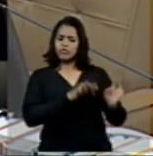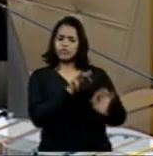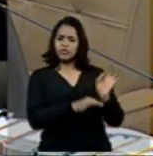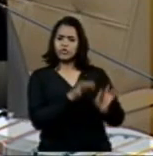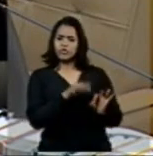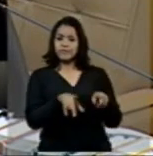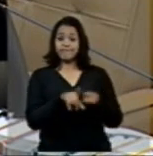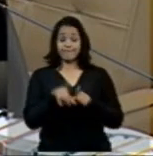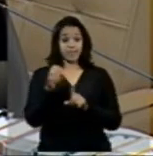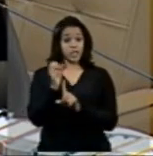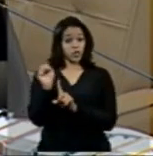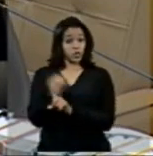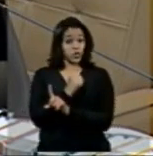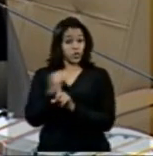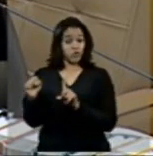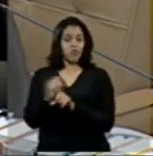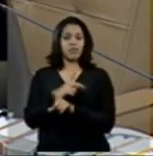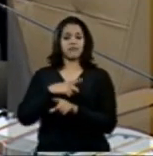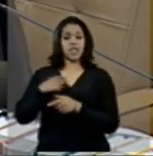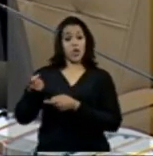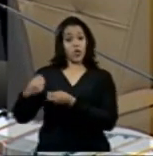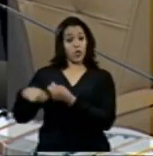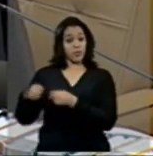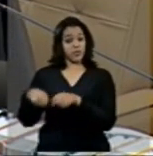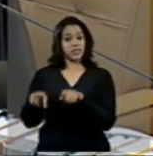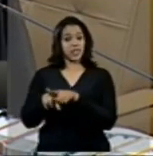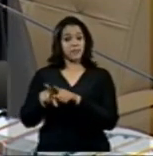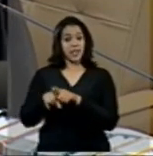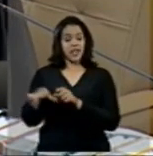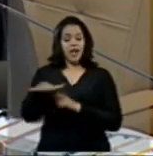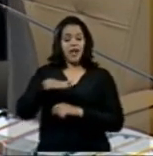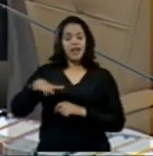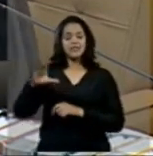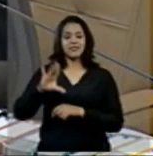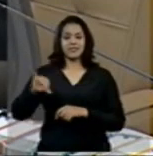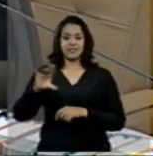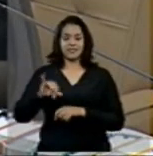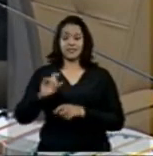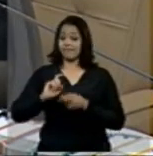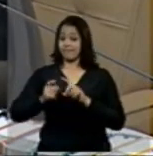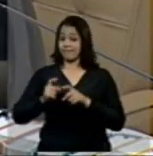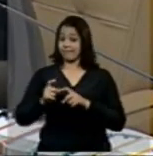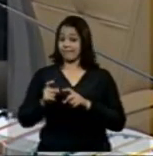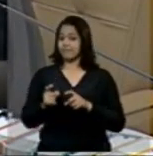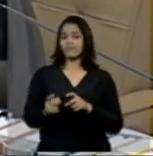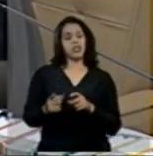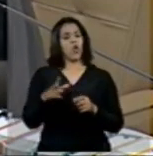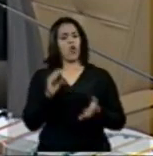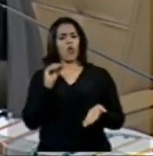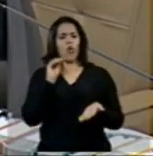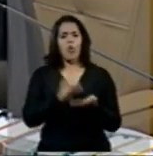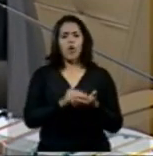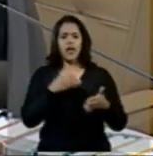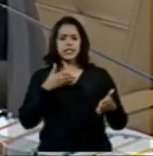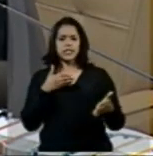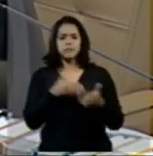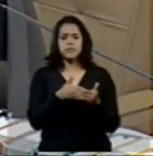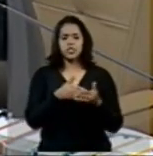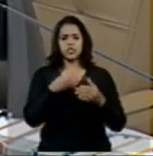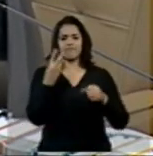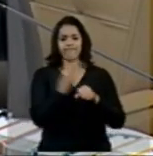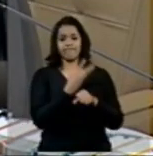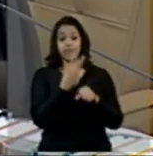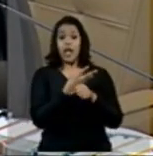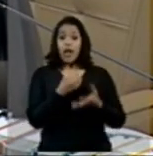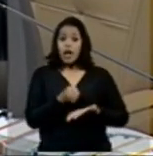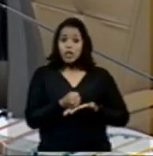sociológicos, econômicos e até da ciência da administração, a posição de limites à terceirização contribui